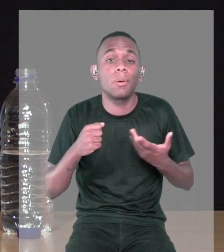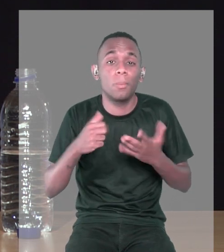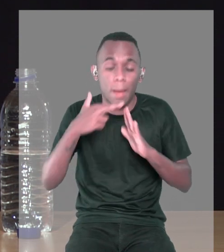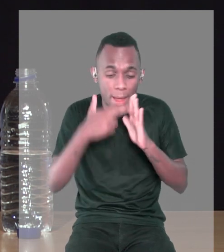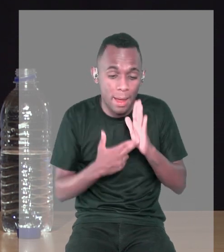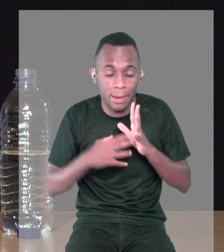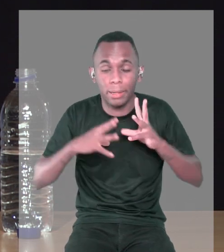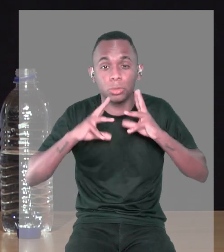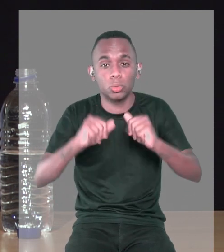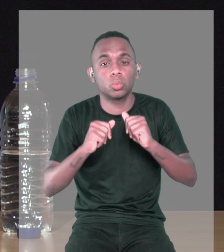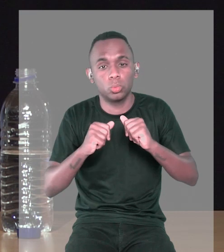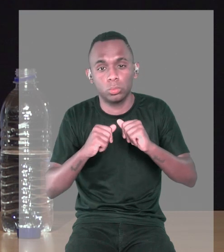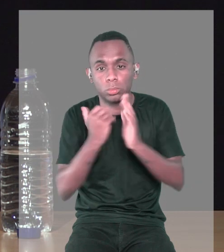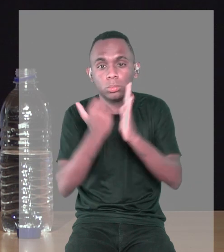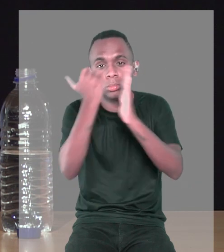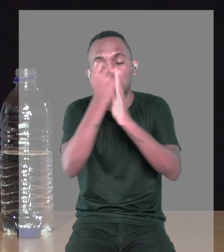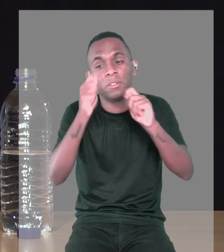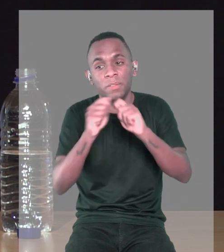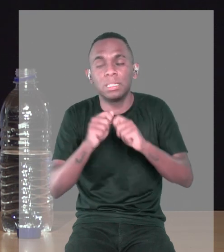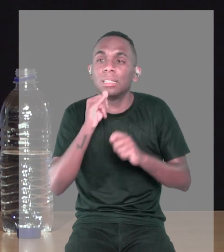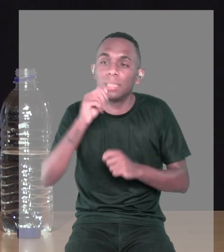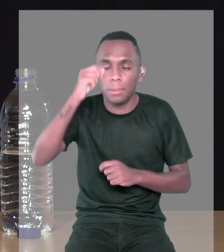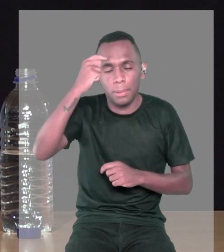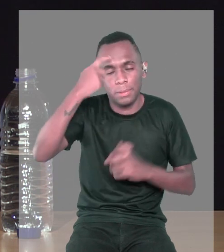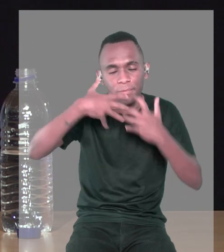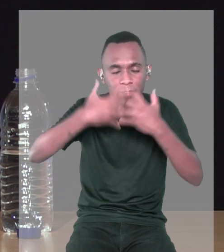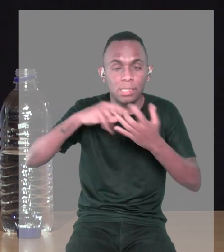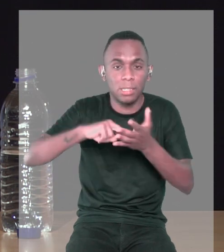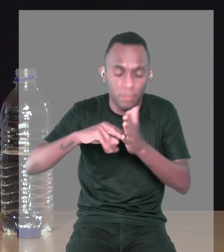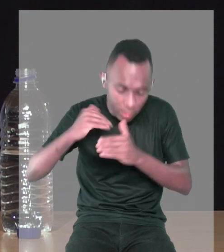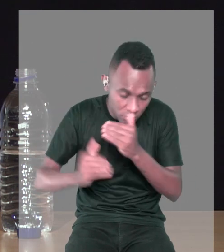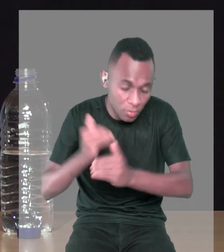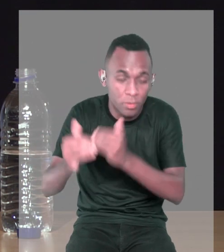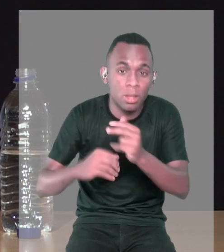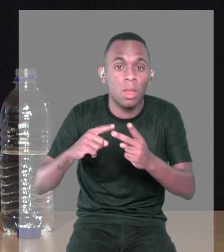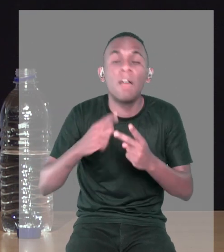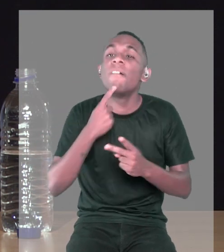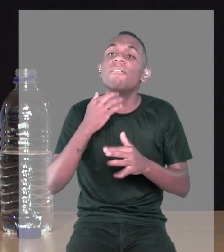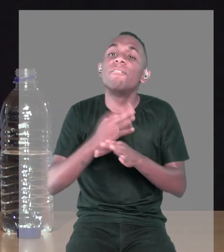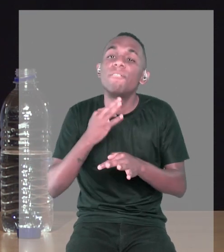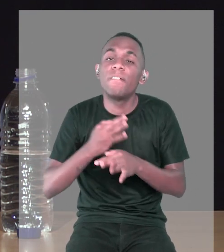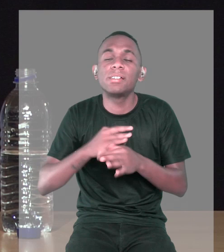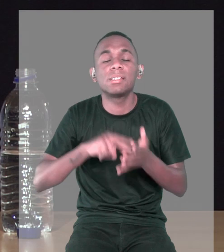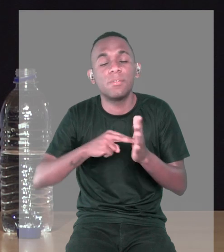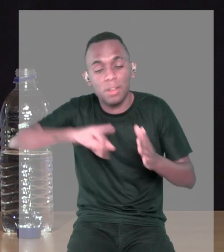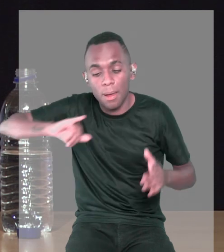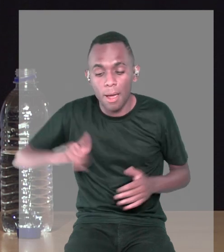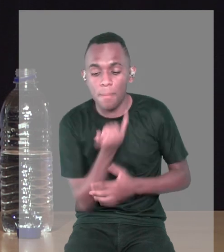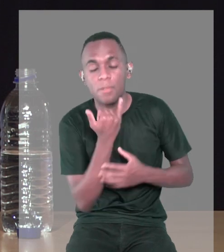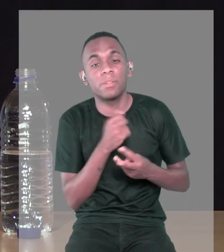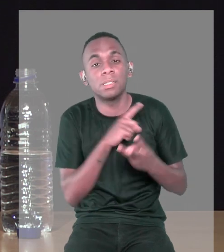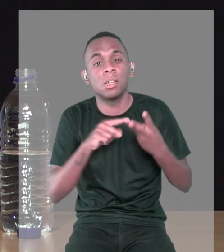impor-se como critério em tudo o que fazemos. Pensamento vira produtividade. Férias